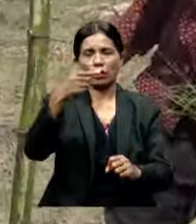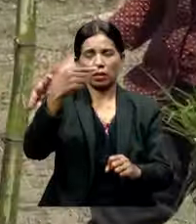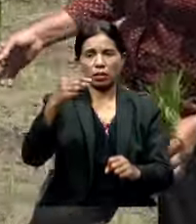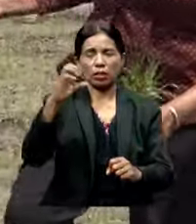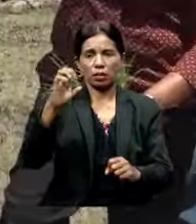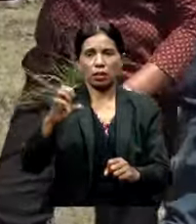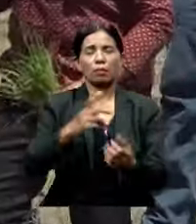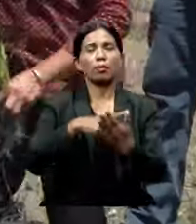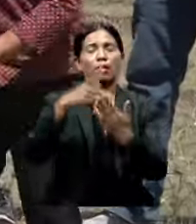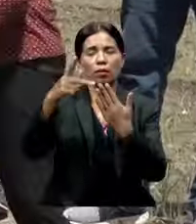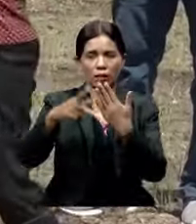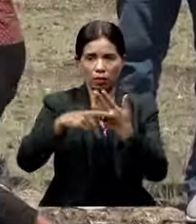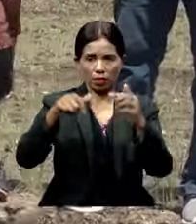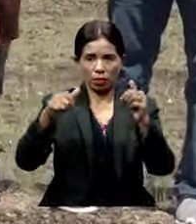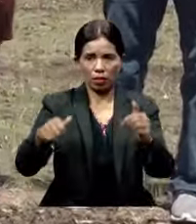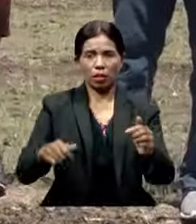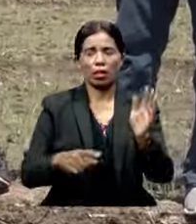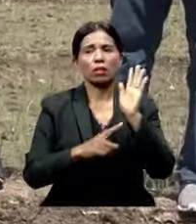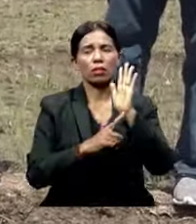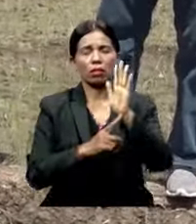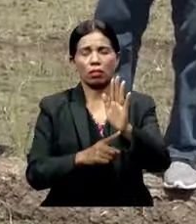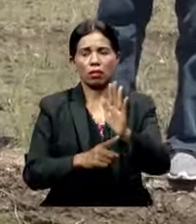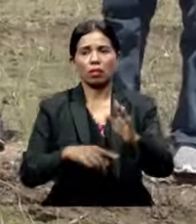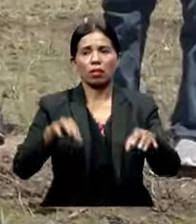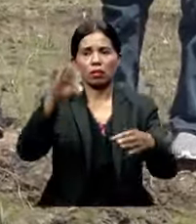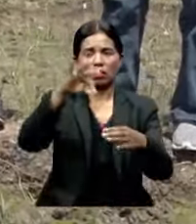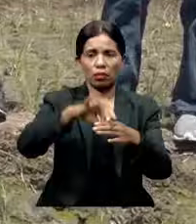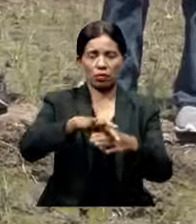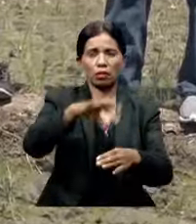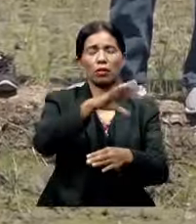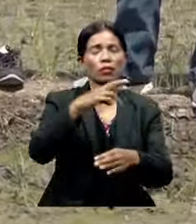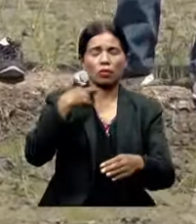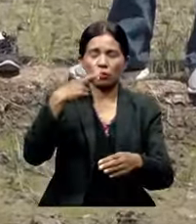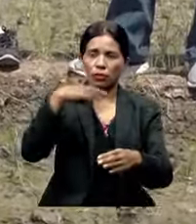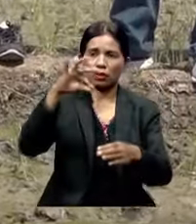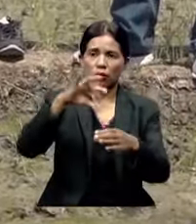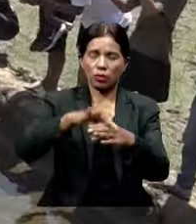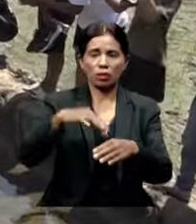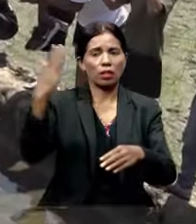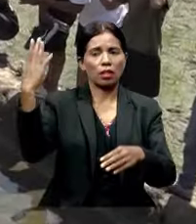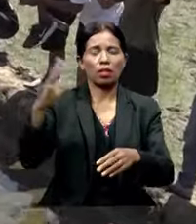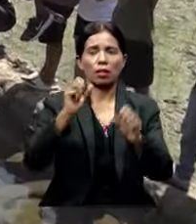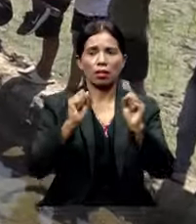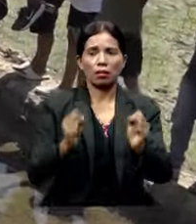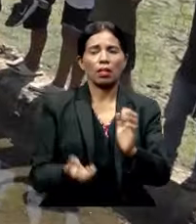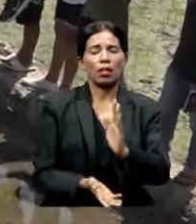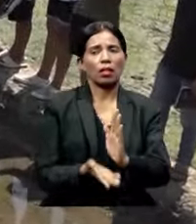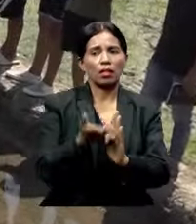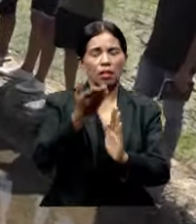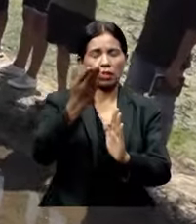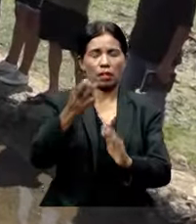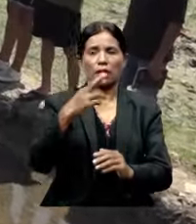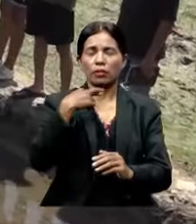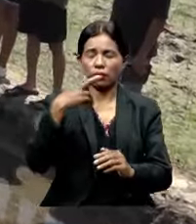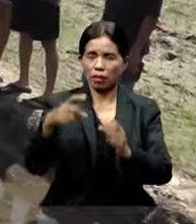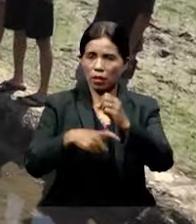programa Demoplot ne atu aplika sistema produção no fini incluimos adubo e hanatar no nebele hasai produção hare e